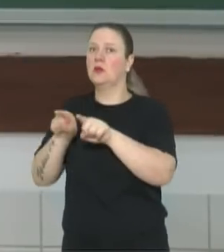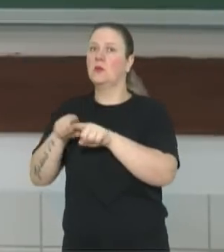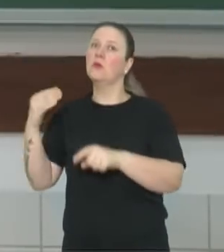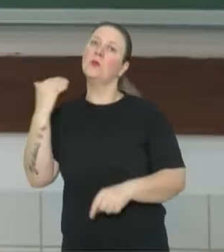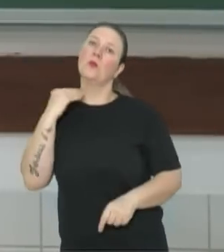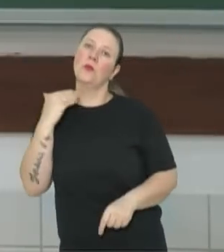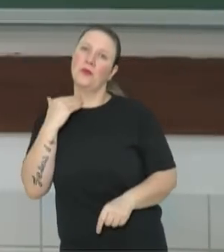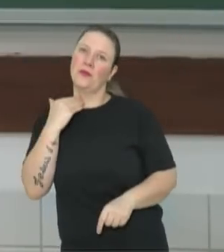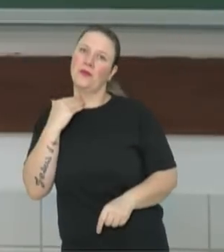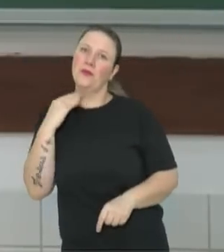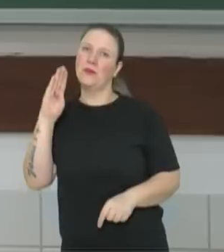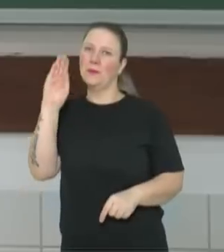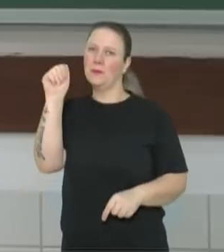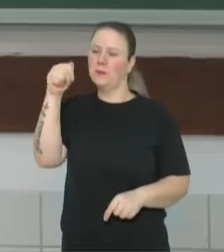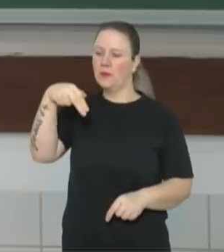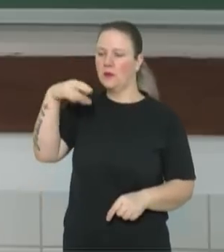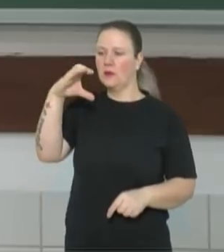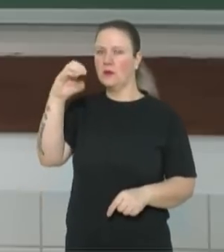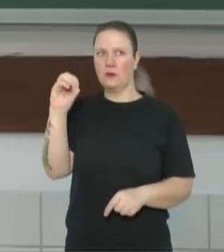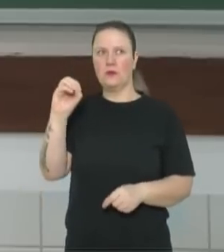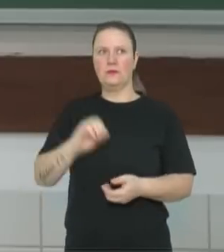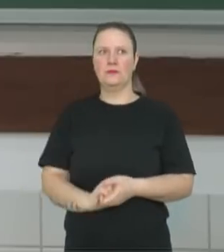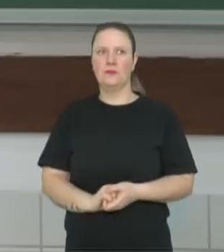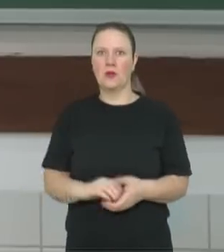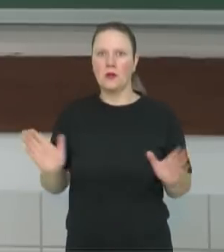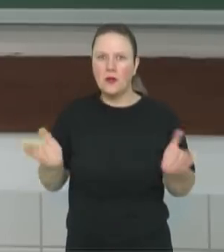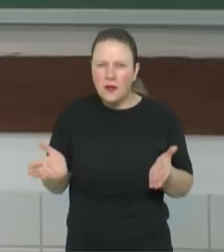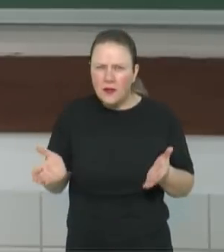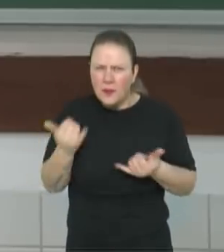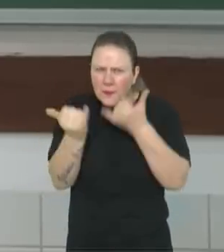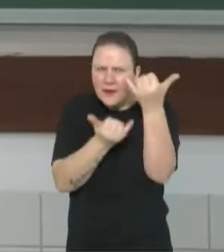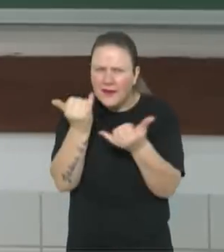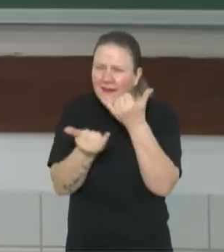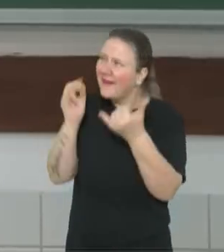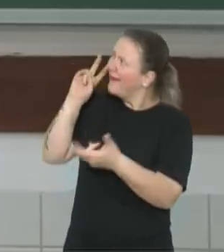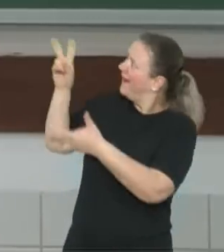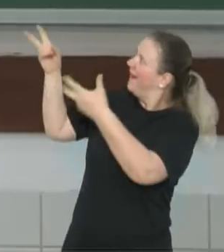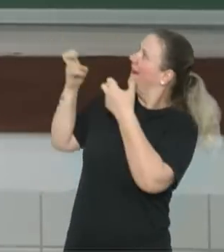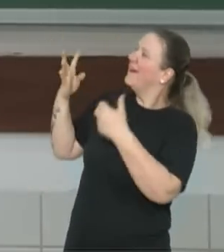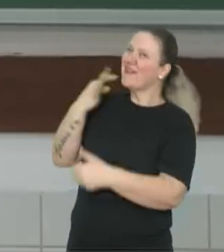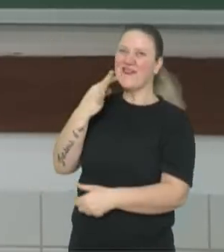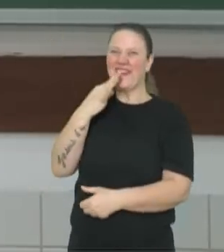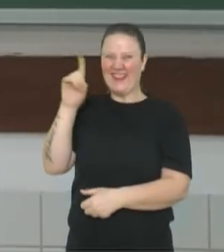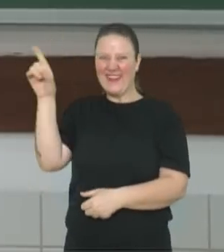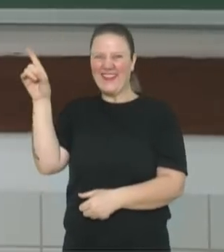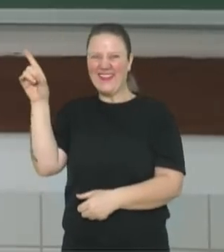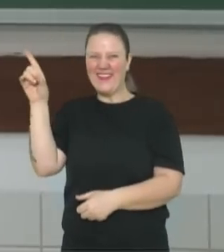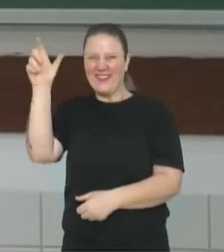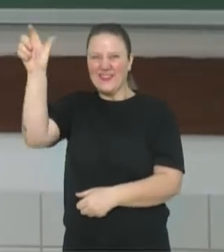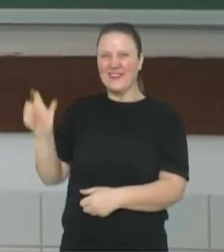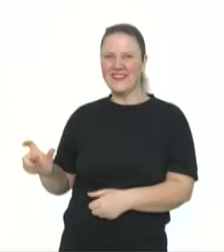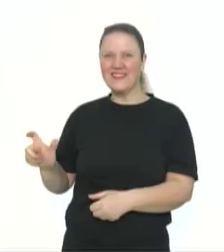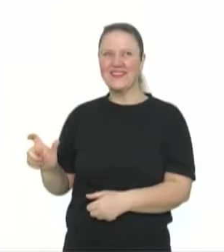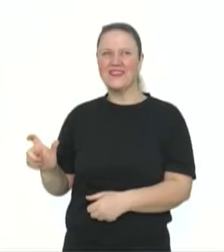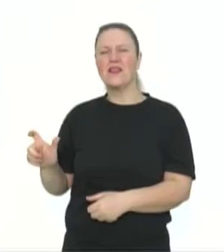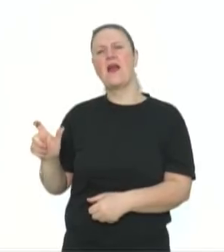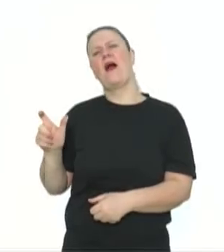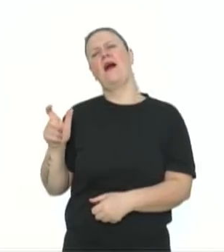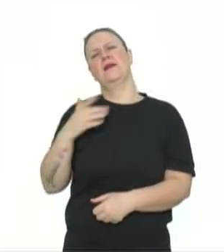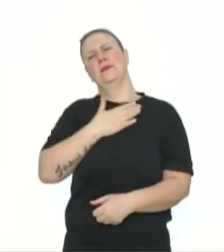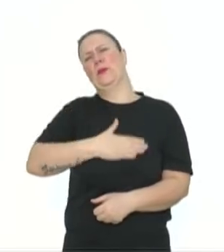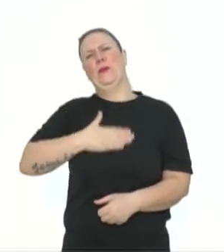Vamos então para o nosso quiz. Ué, será que a gente vai jogar videogame agora? Conhecem esse carinha aí? Meu jogo